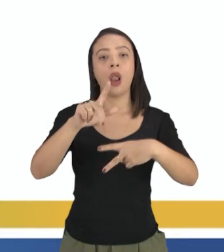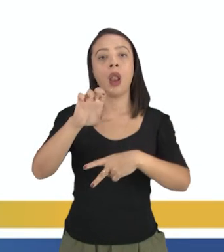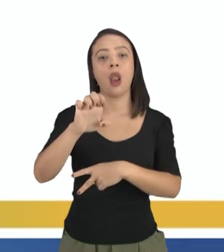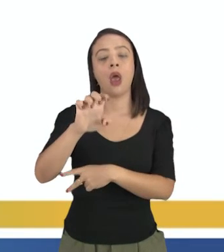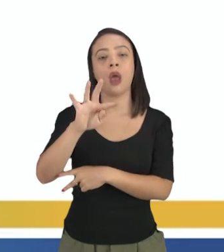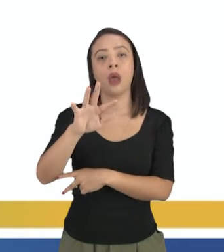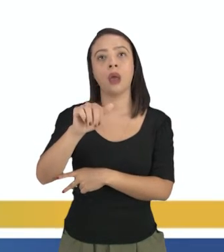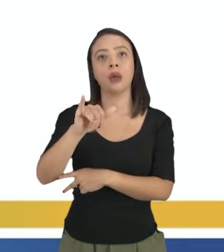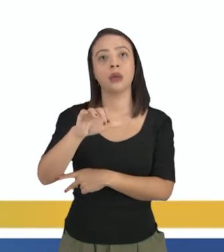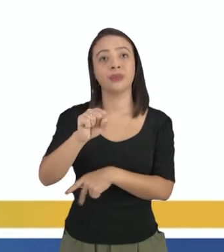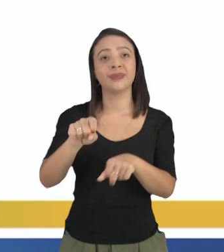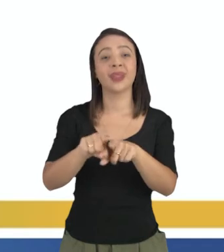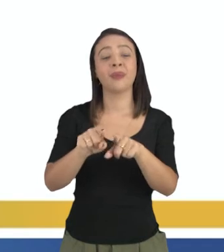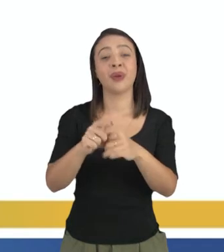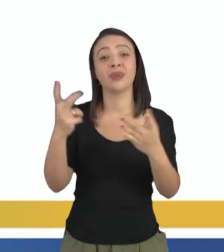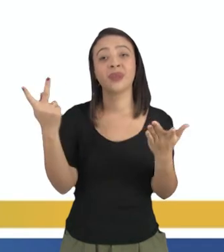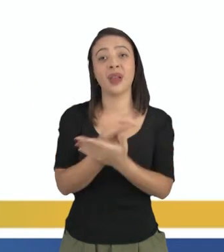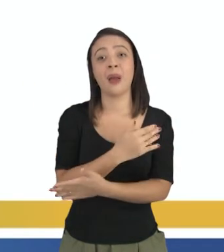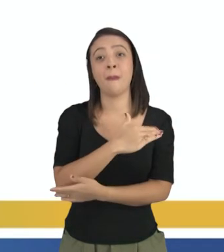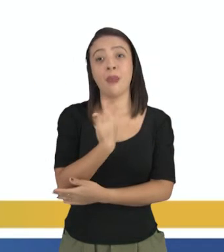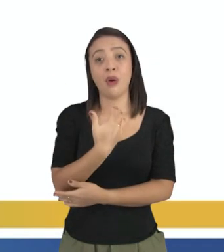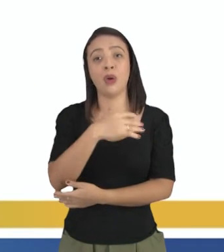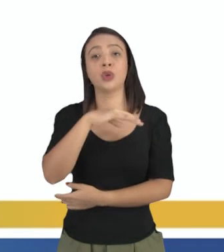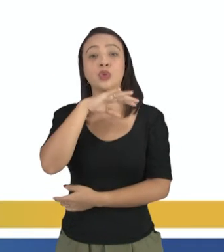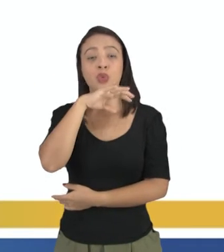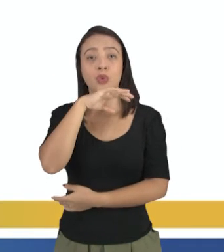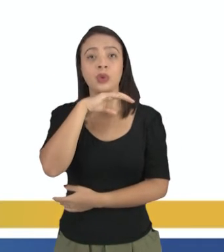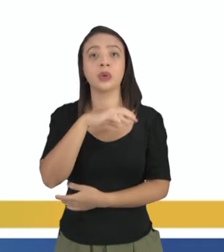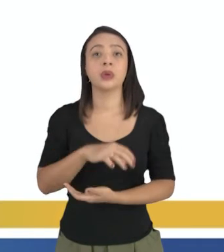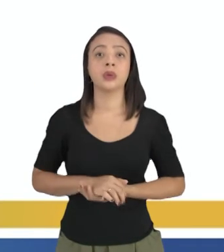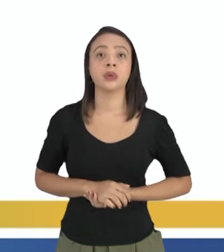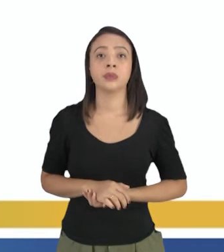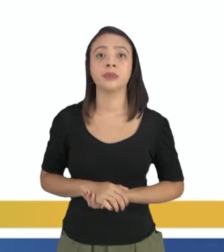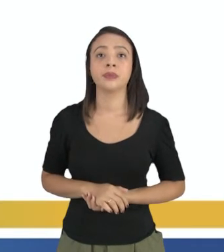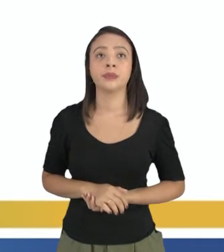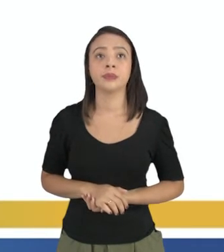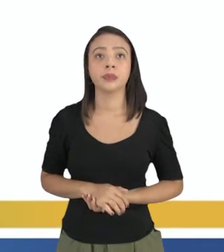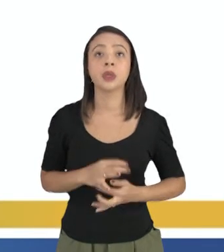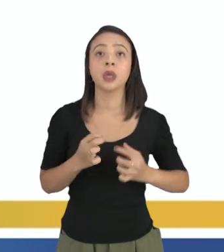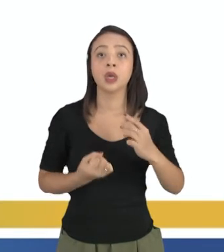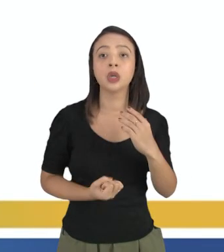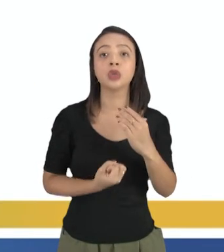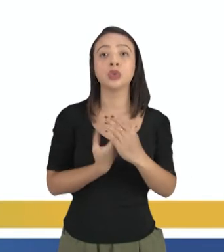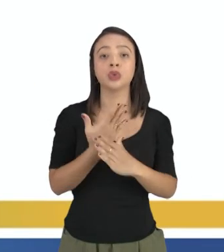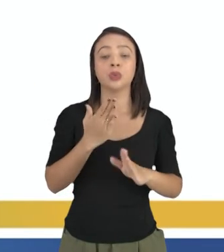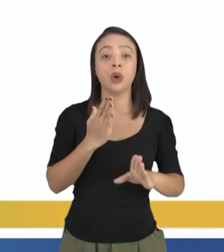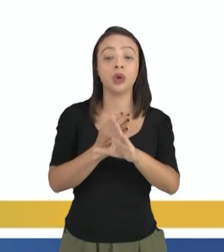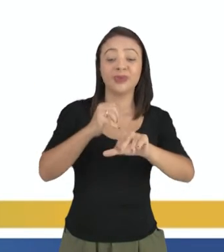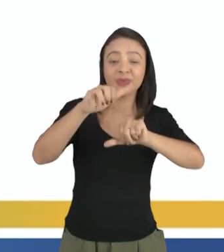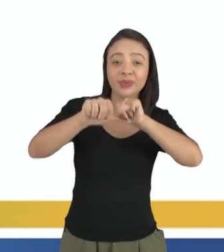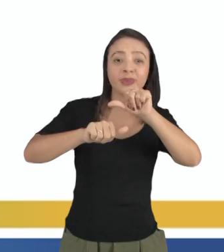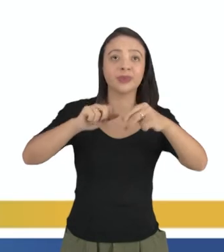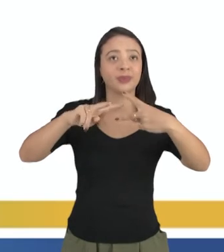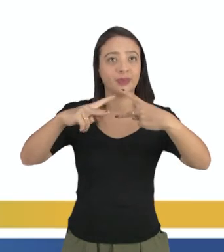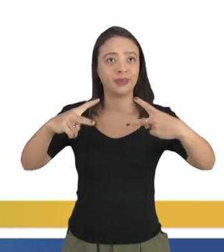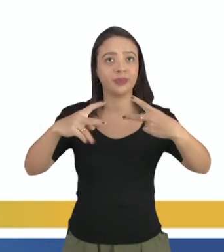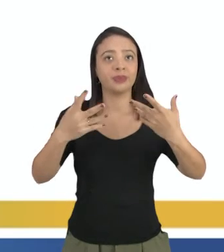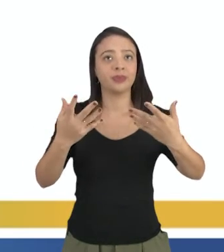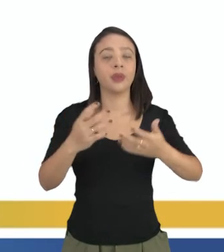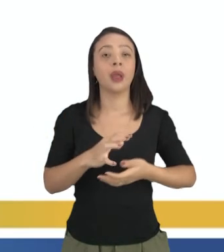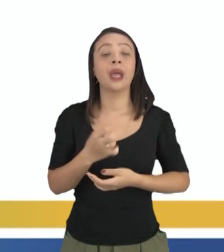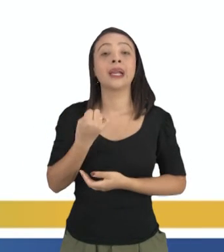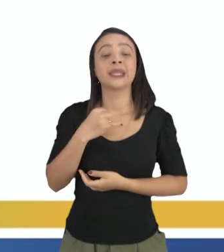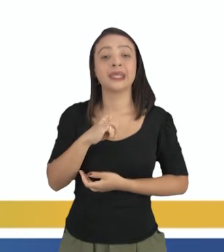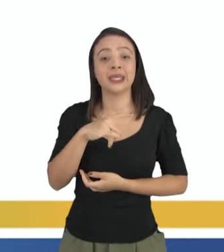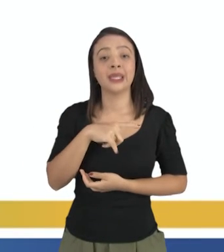esses genes eles causam a morte dos seus portadores, né? E eles surgem através de mutações, né? Quando